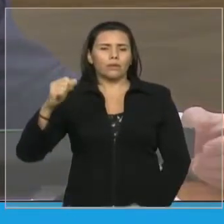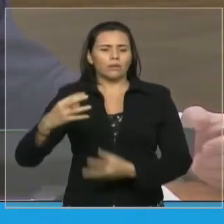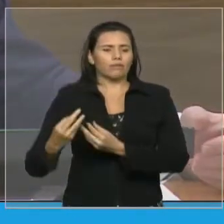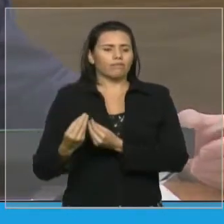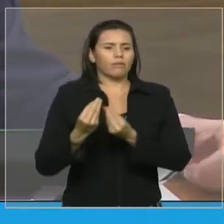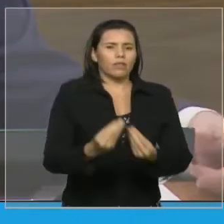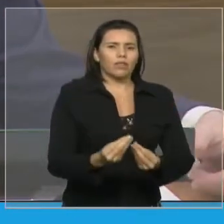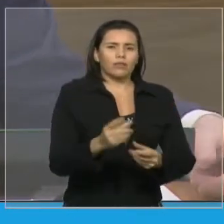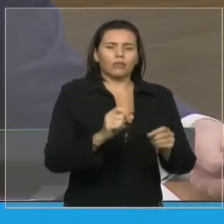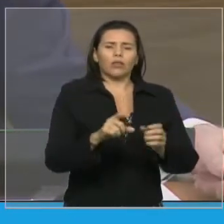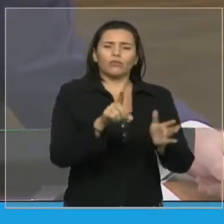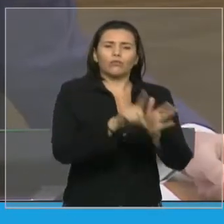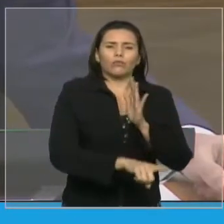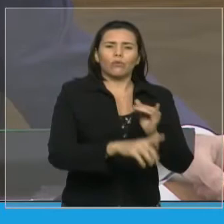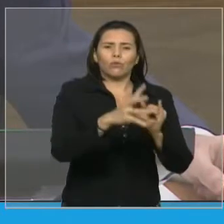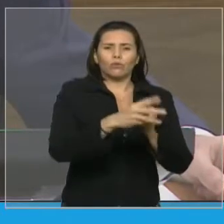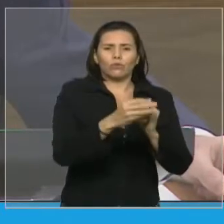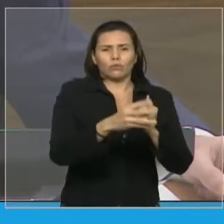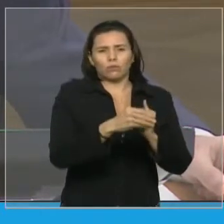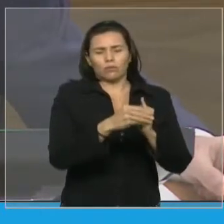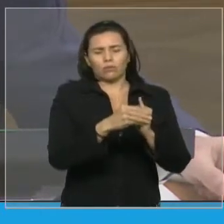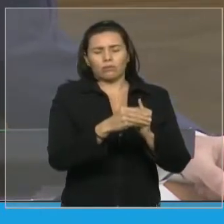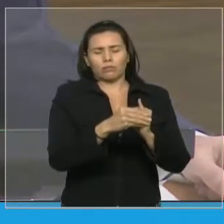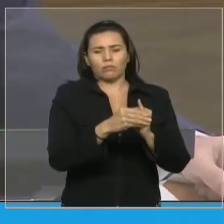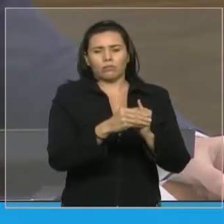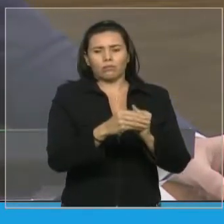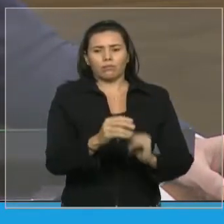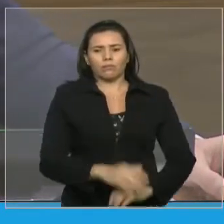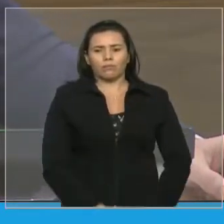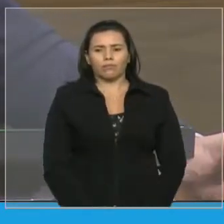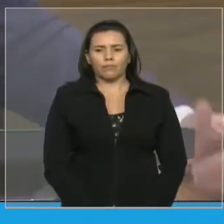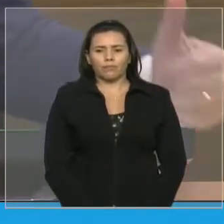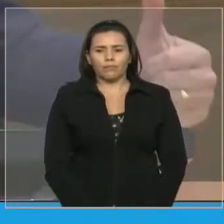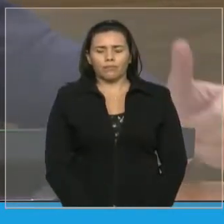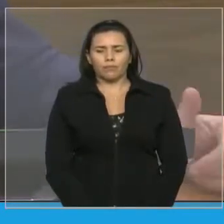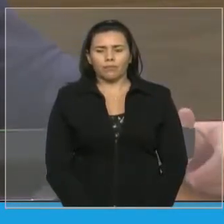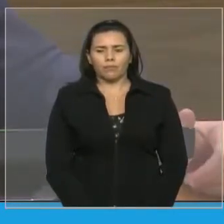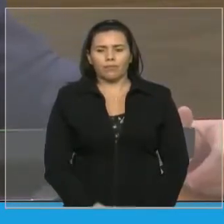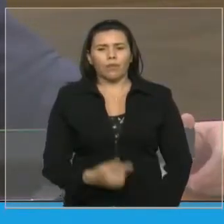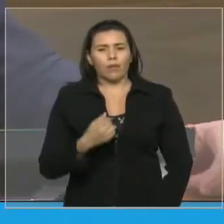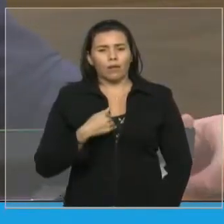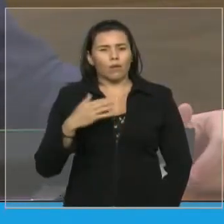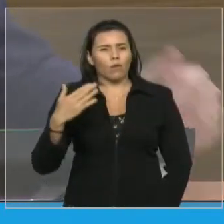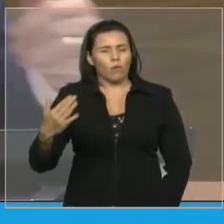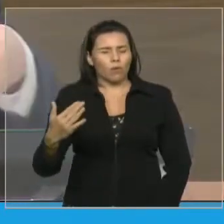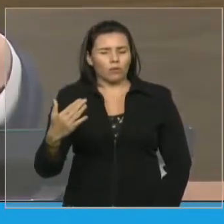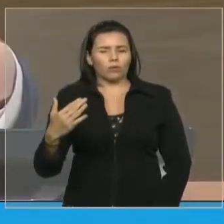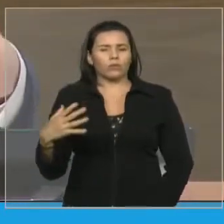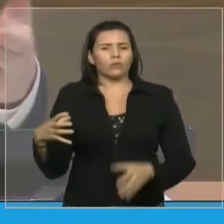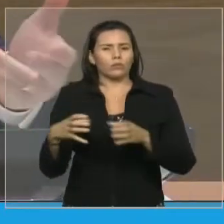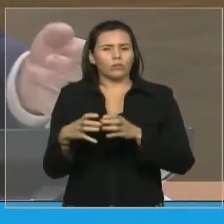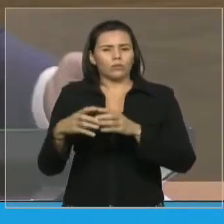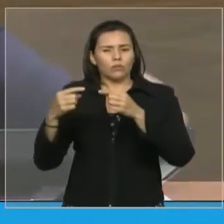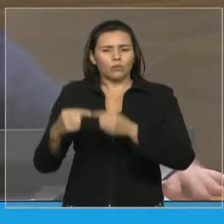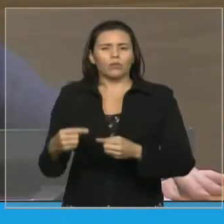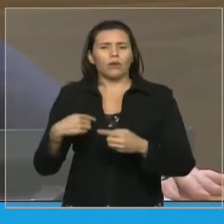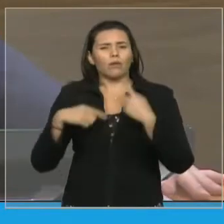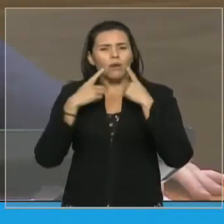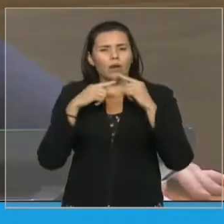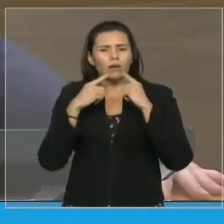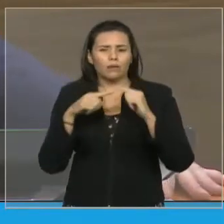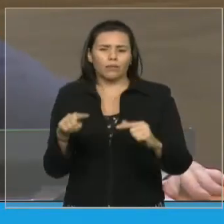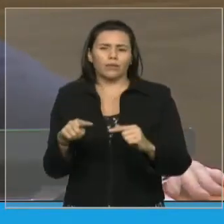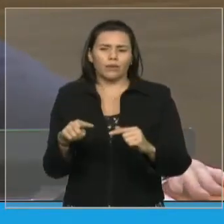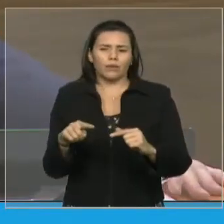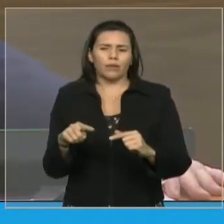benefícios fiscais, ou regimes especiais, mais ou menos isso, Marcelo. E eu, quando era deputado de oposição, muitas vezes critiquei esses